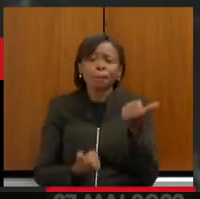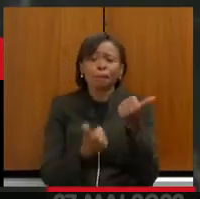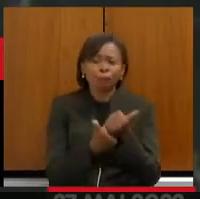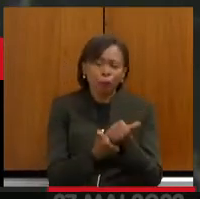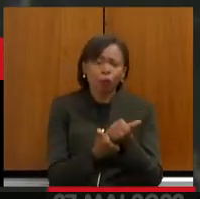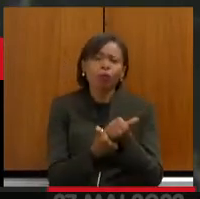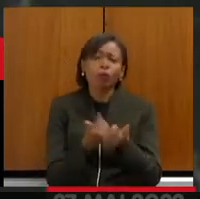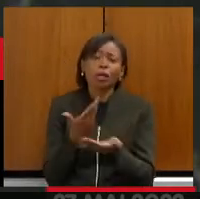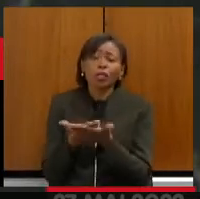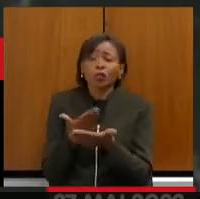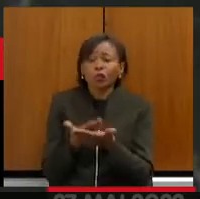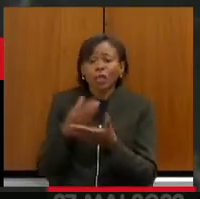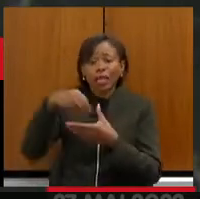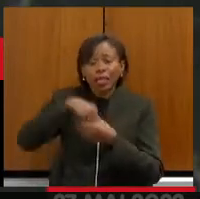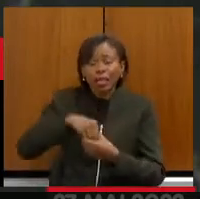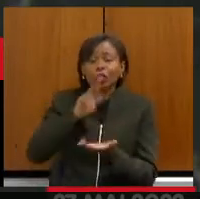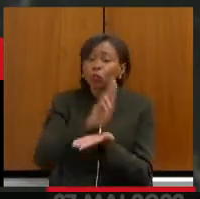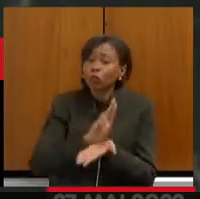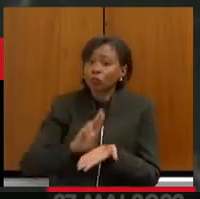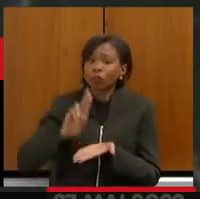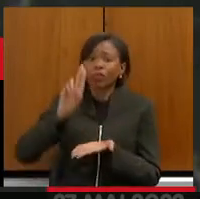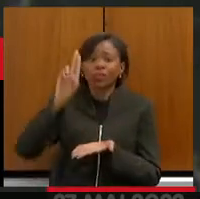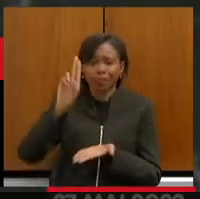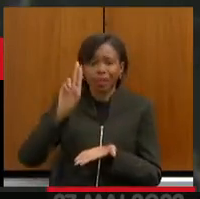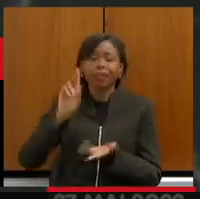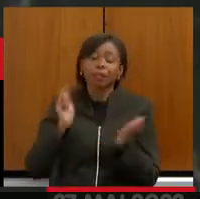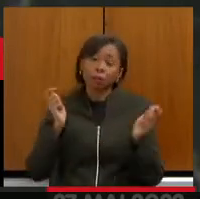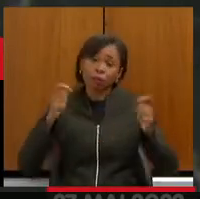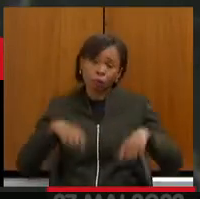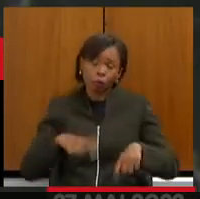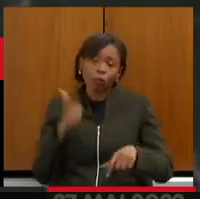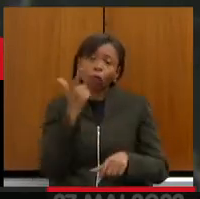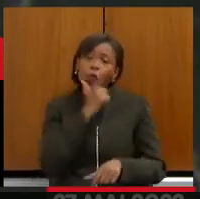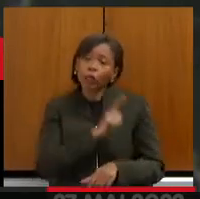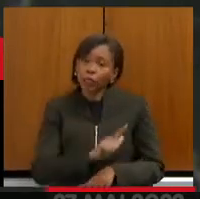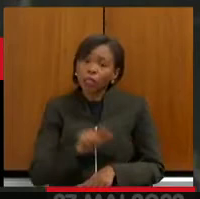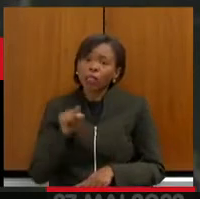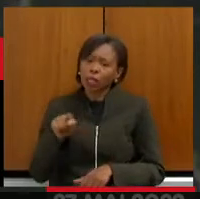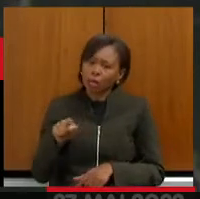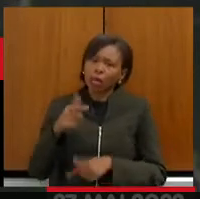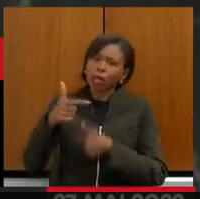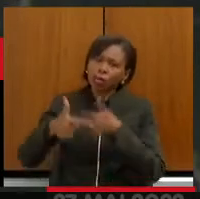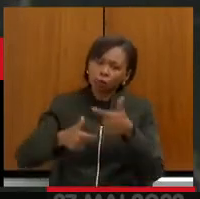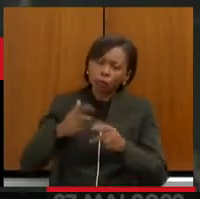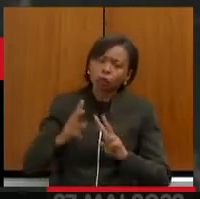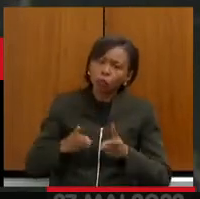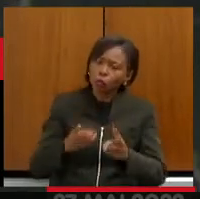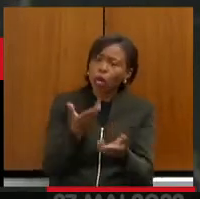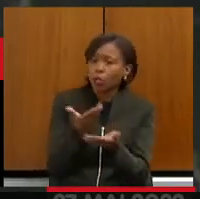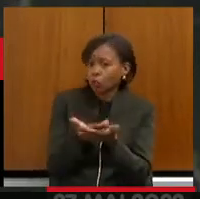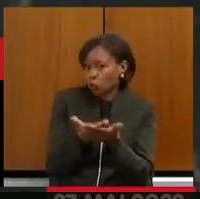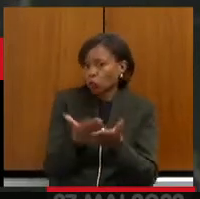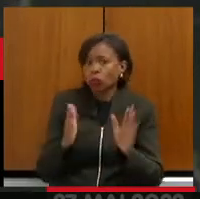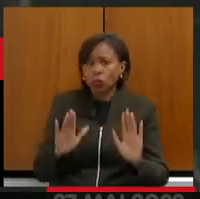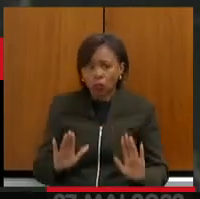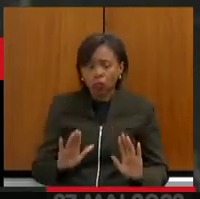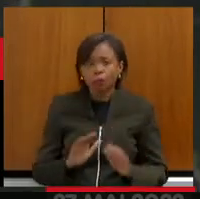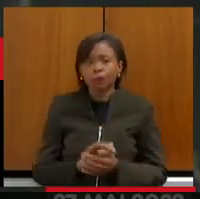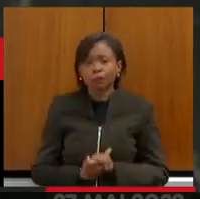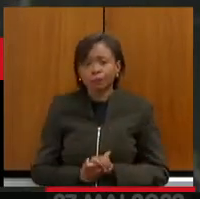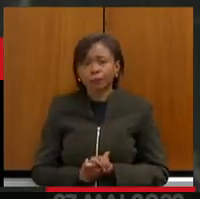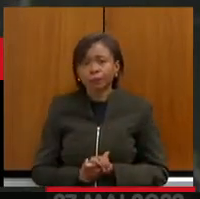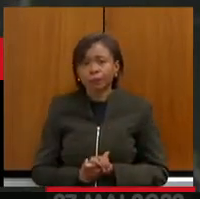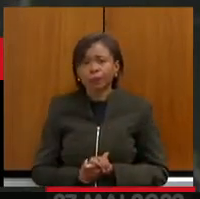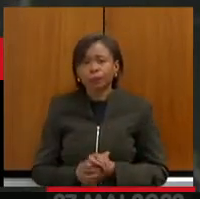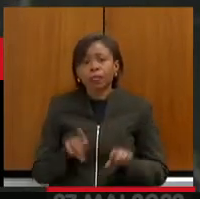um lambe e da própria universidade para que elas possam né conseguir seguir a sua carreira é encerrando